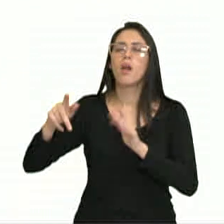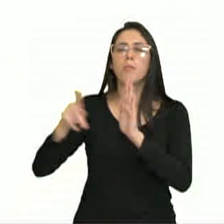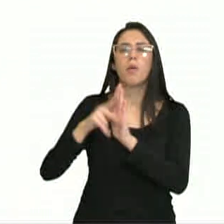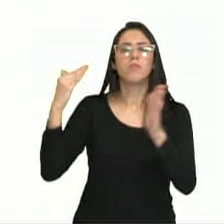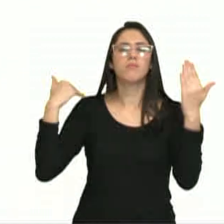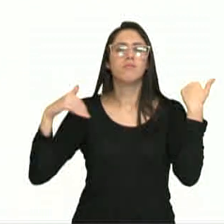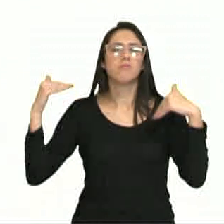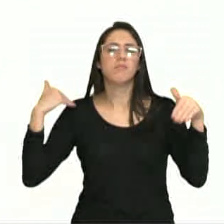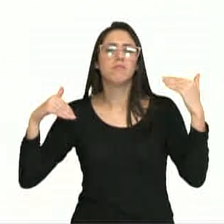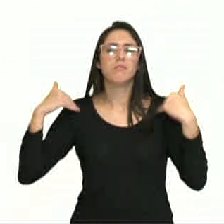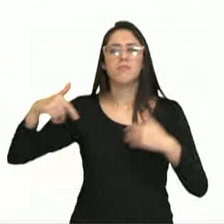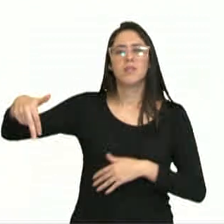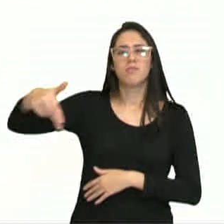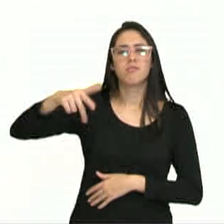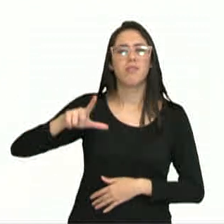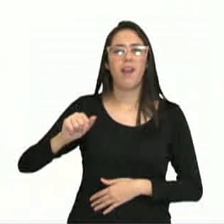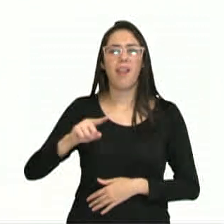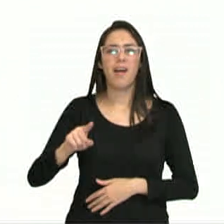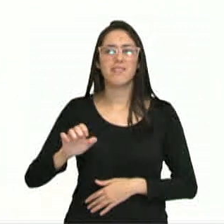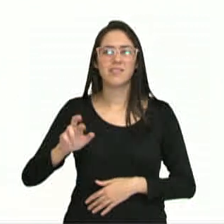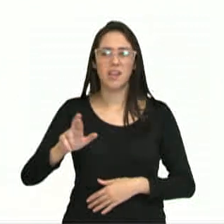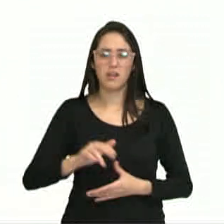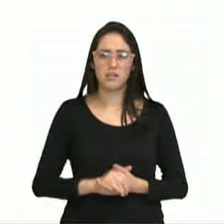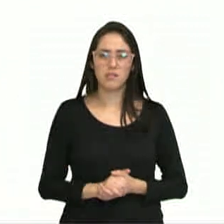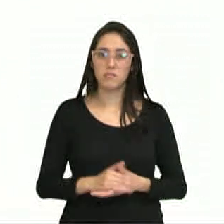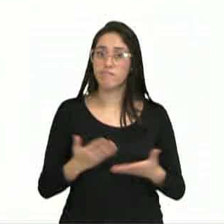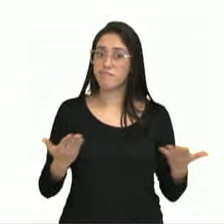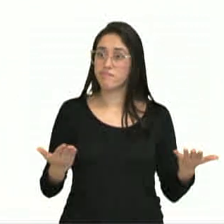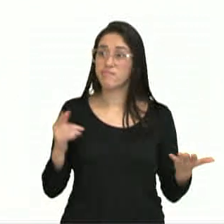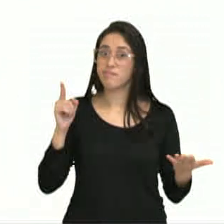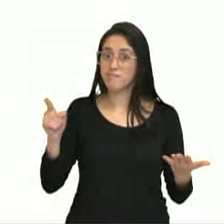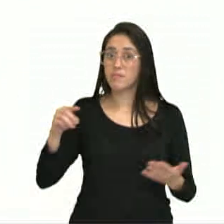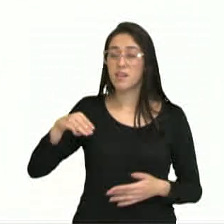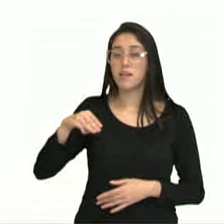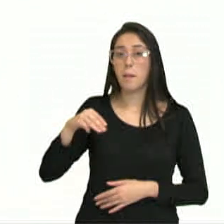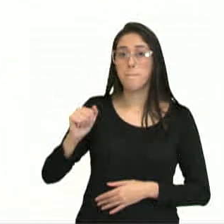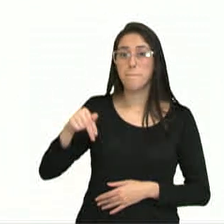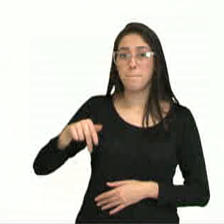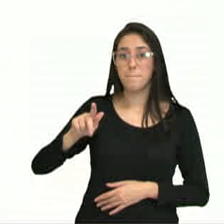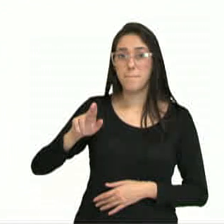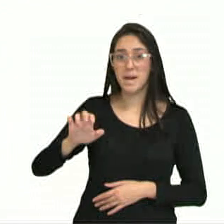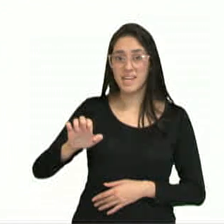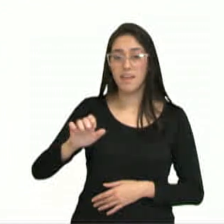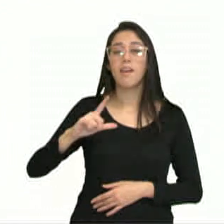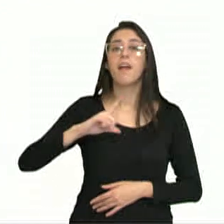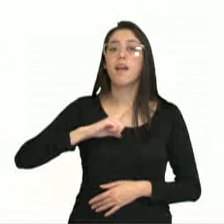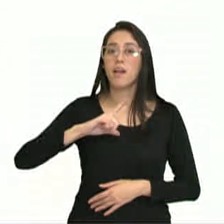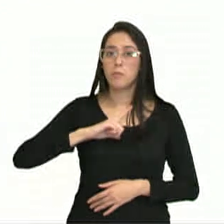Isso afeta? Sim, porque o mangue ele filtra não só as impurezas